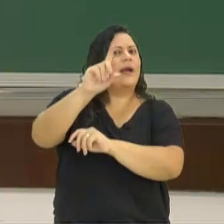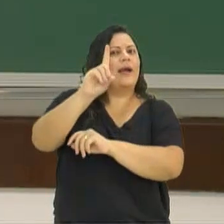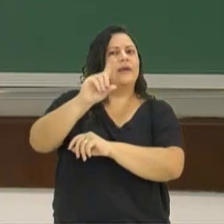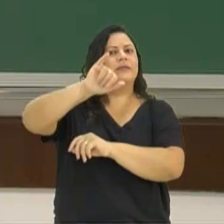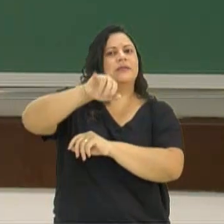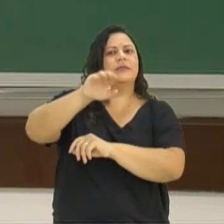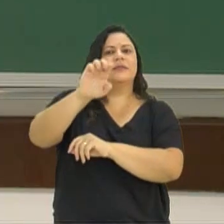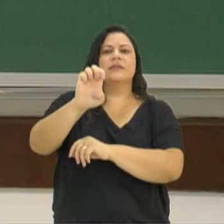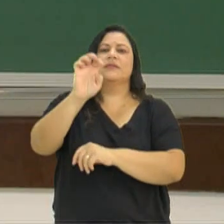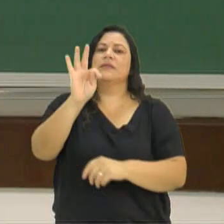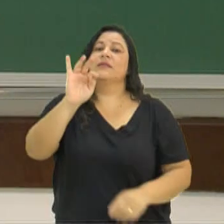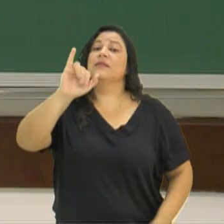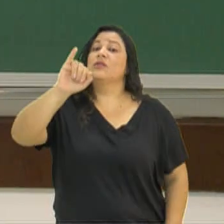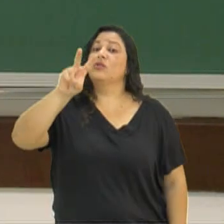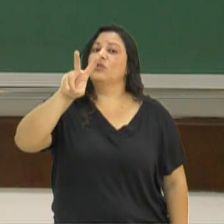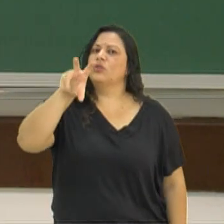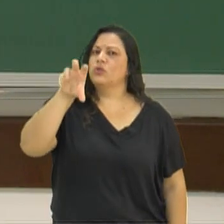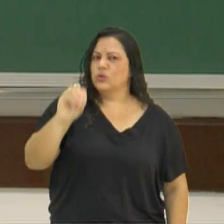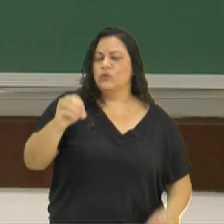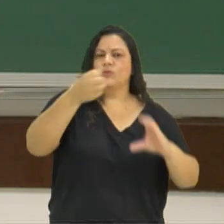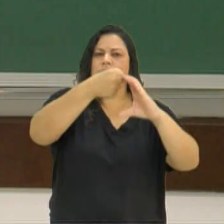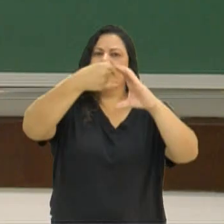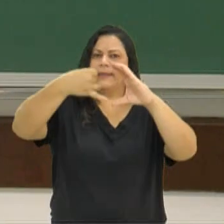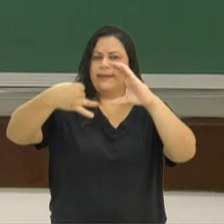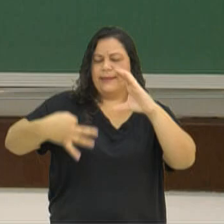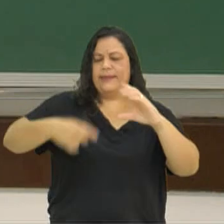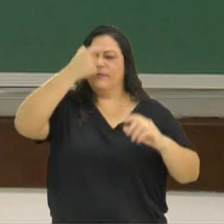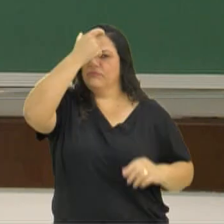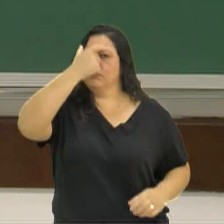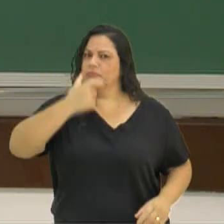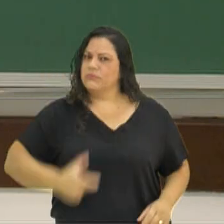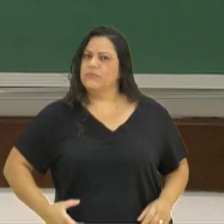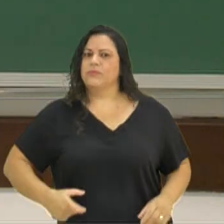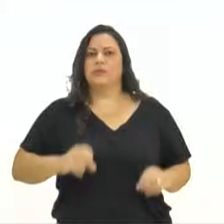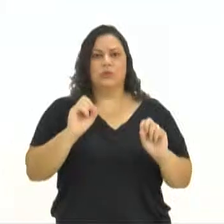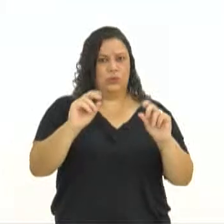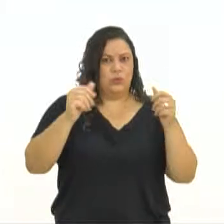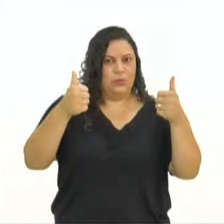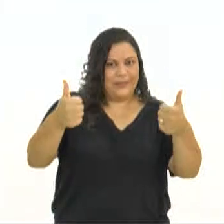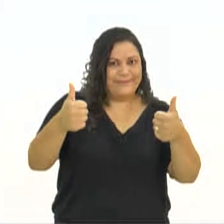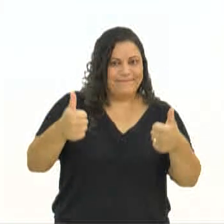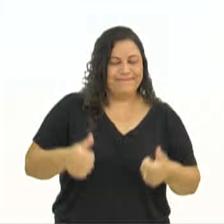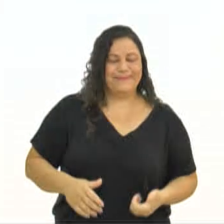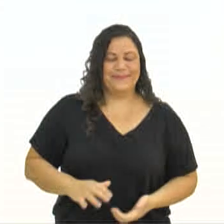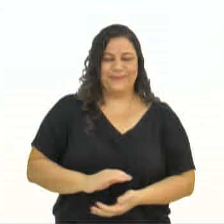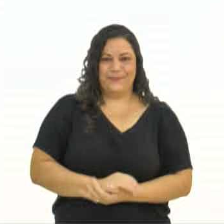as características físicas, de caráter e de personalidade dela. Combinado?